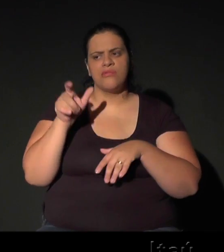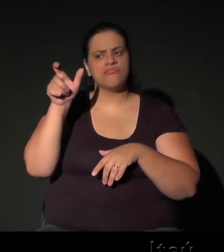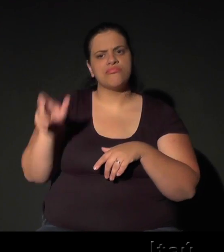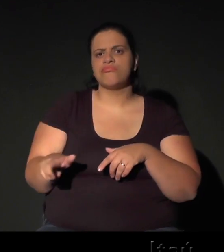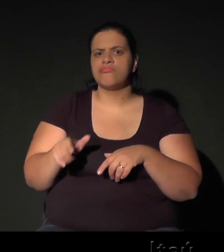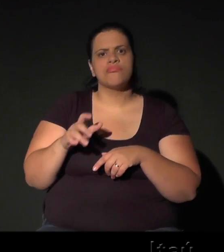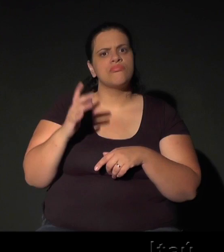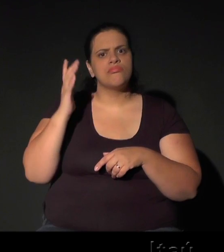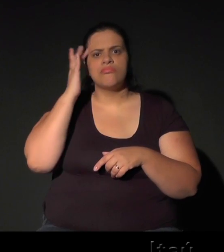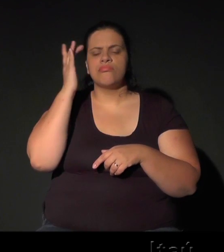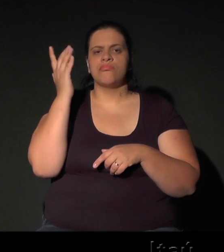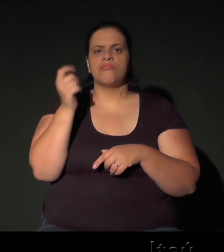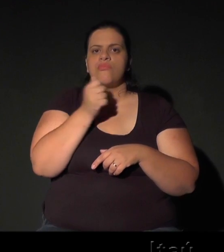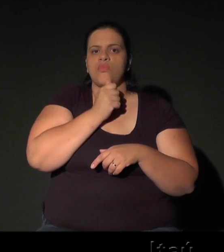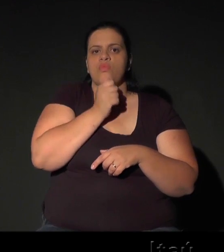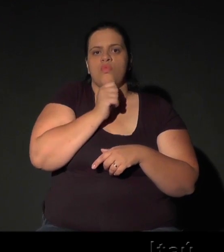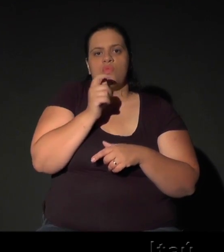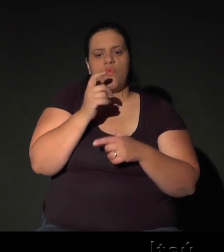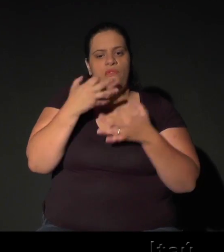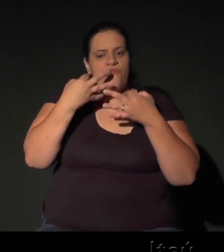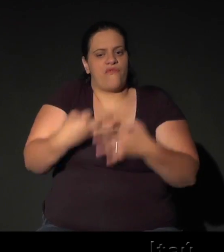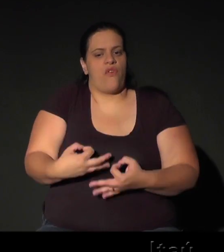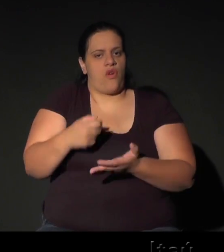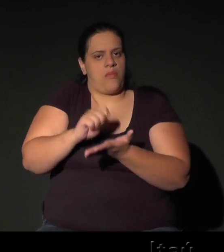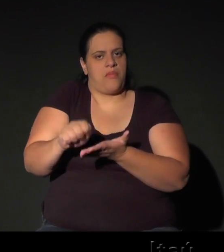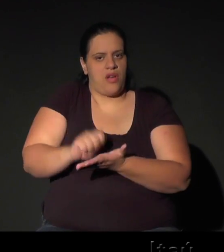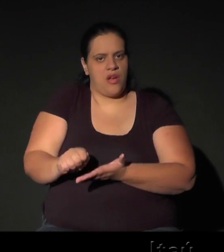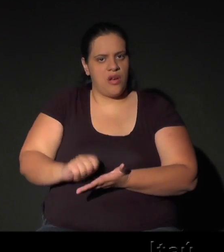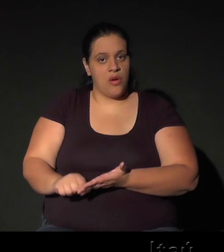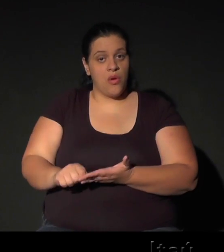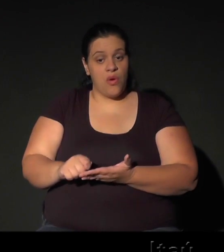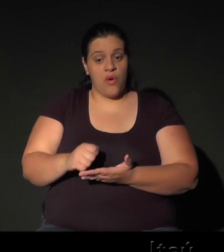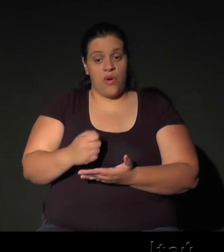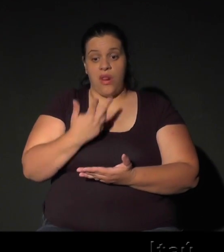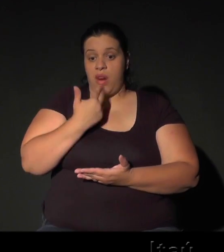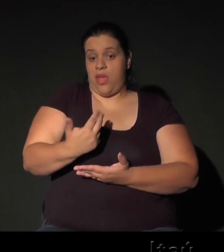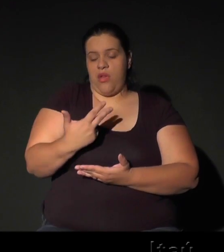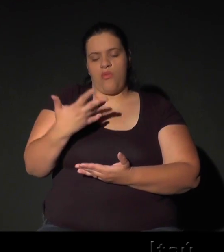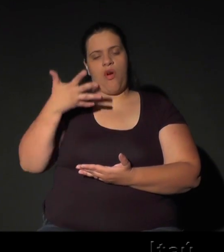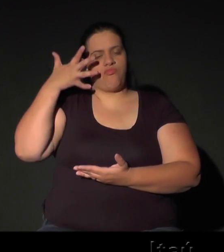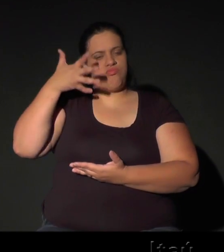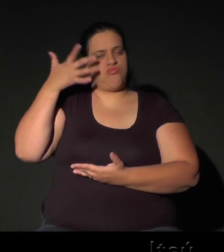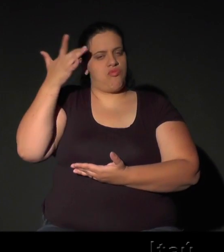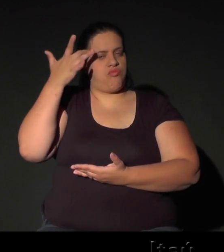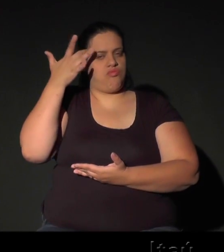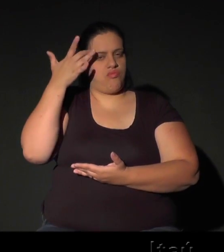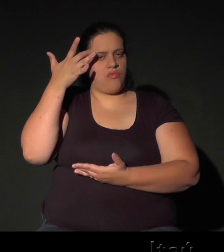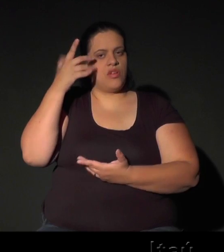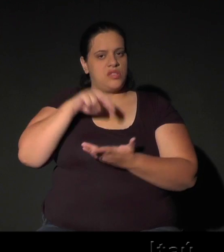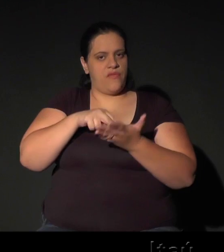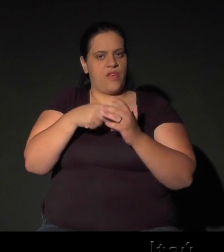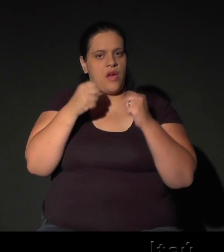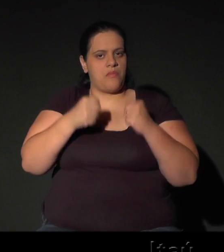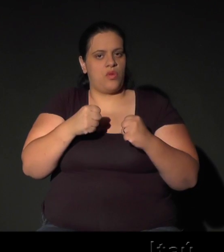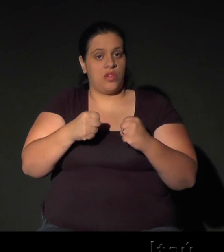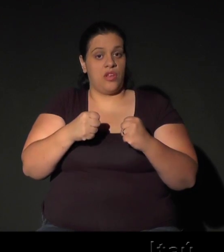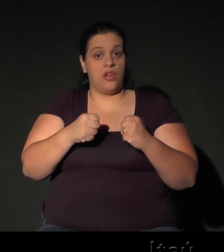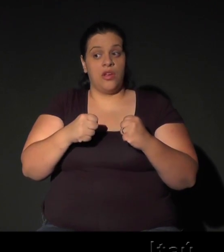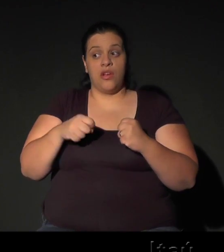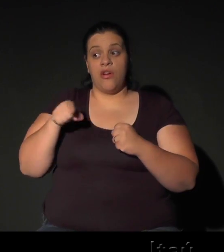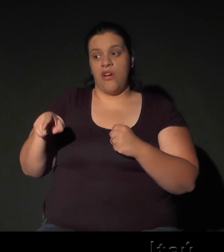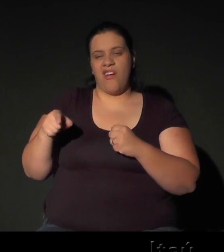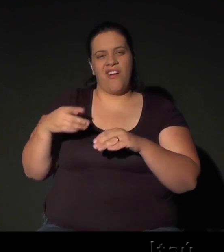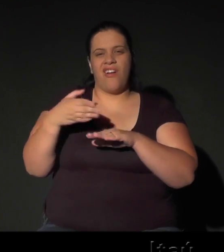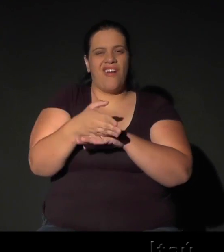domina a linguagem formal né porque linguagem é poder vamos falar então as pessoas não acessam a determinados